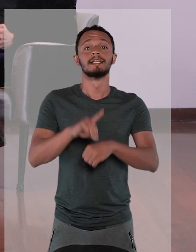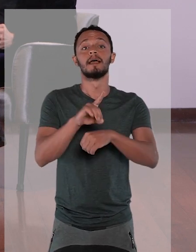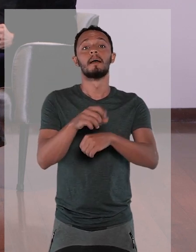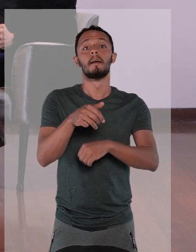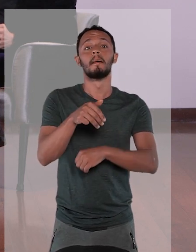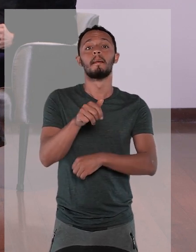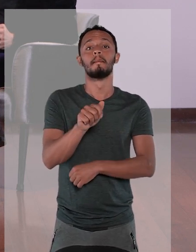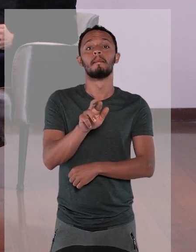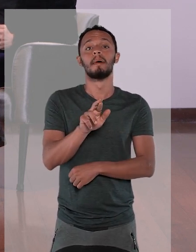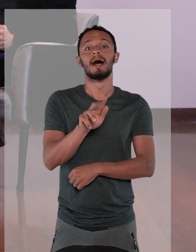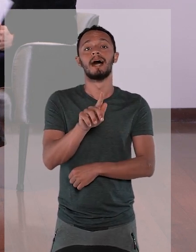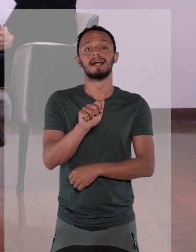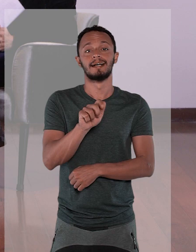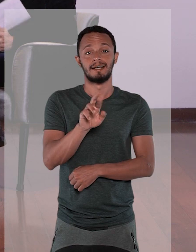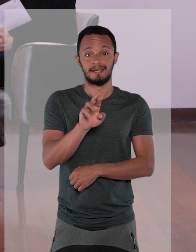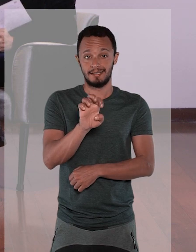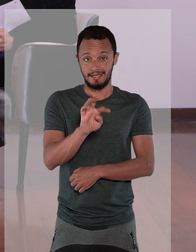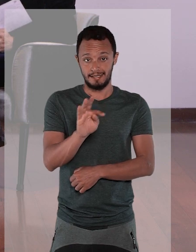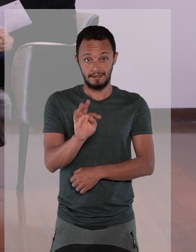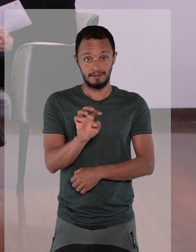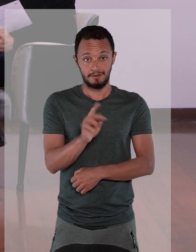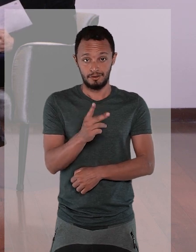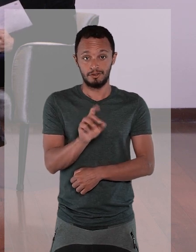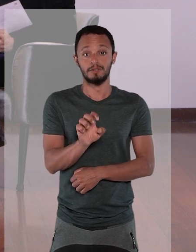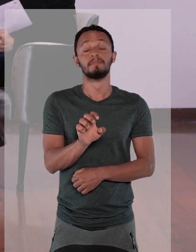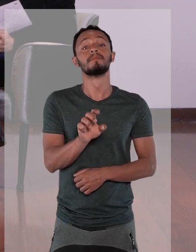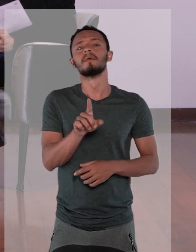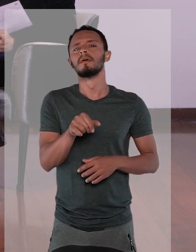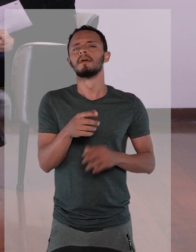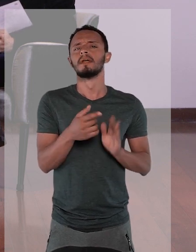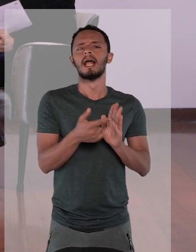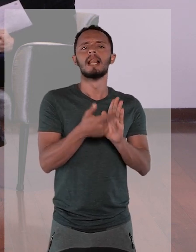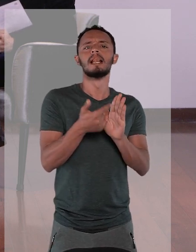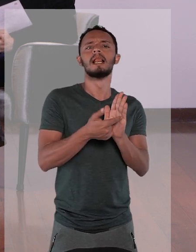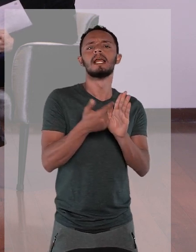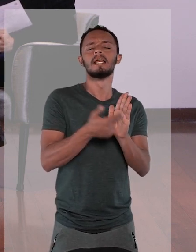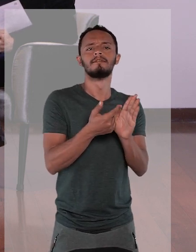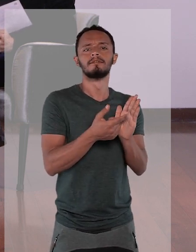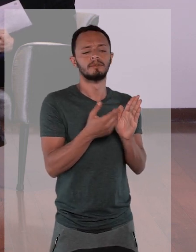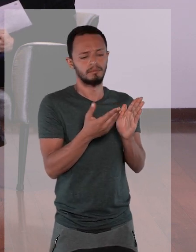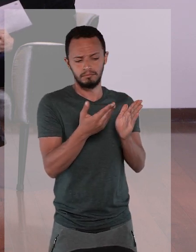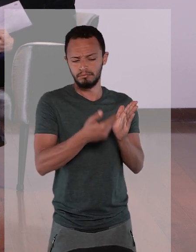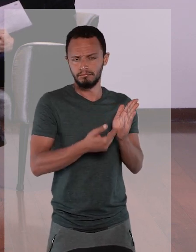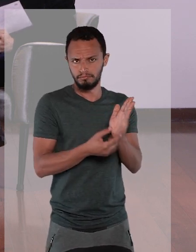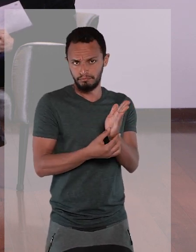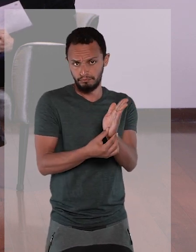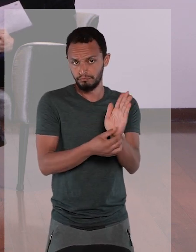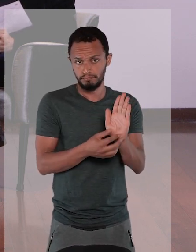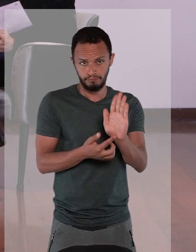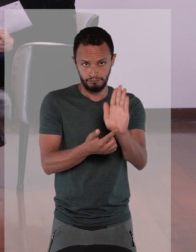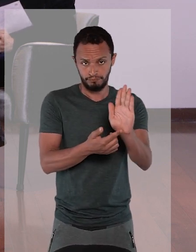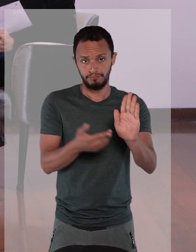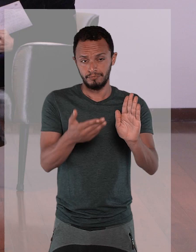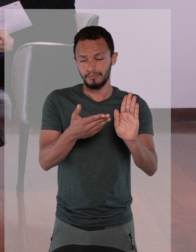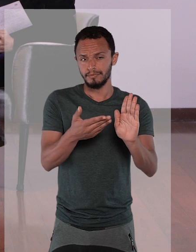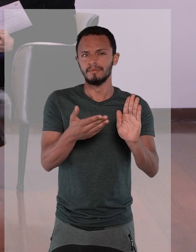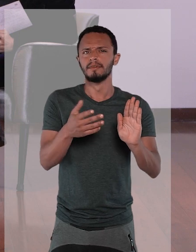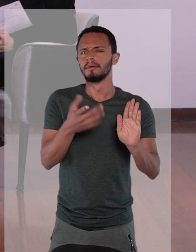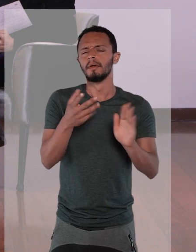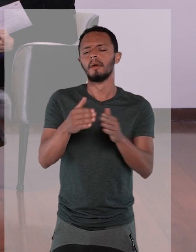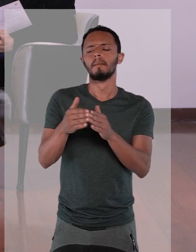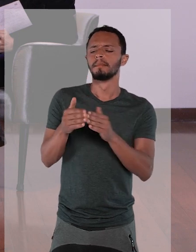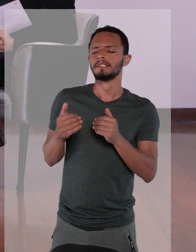um pouco desse livro, que já é um condensado, né? Que é um livro que eu acredito